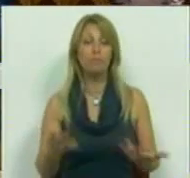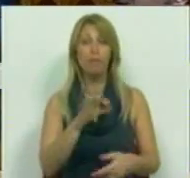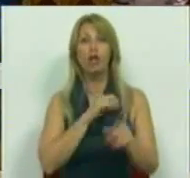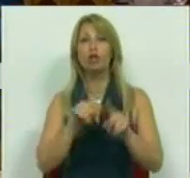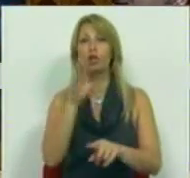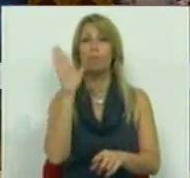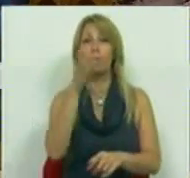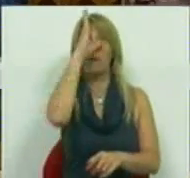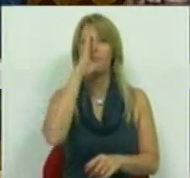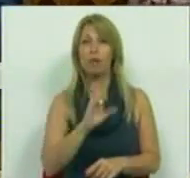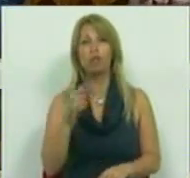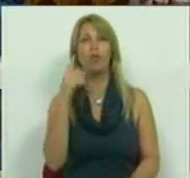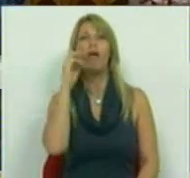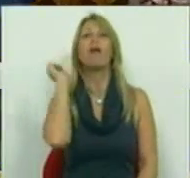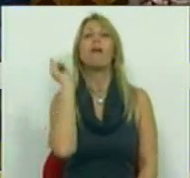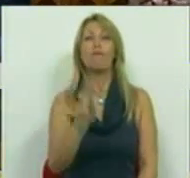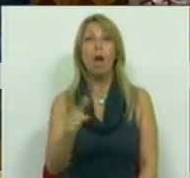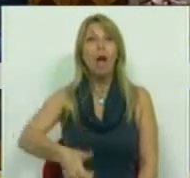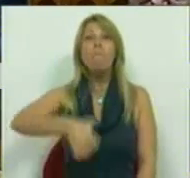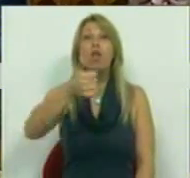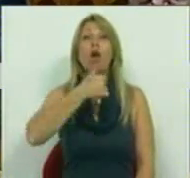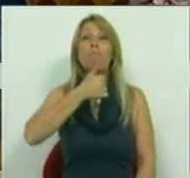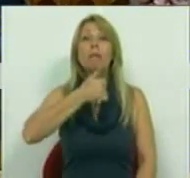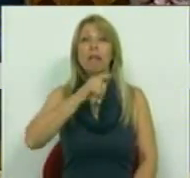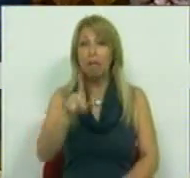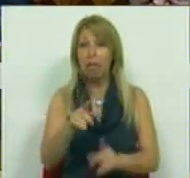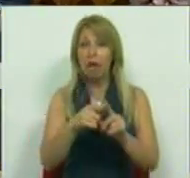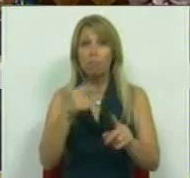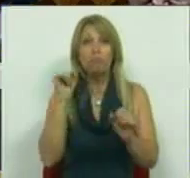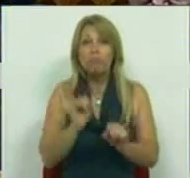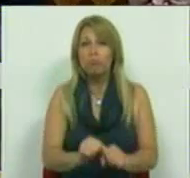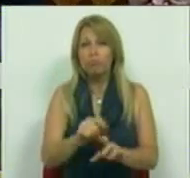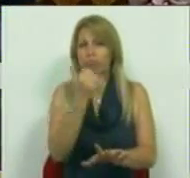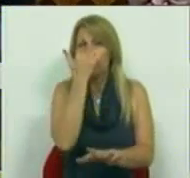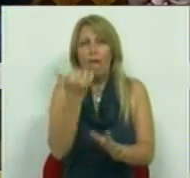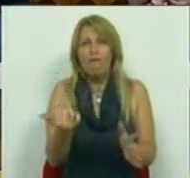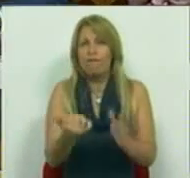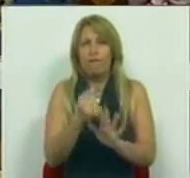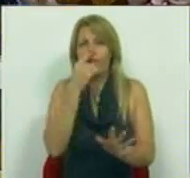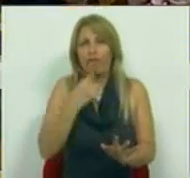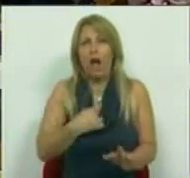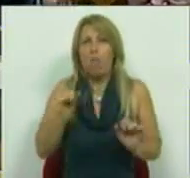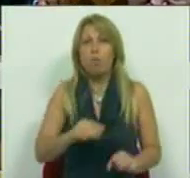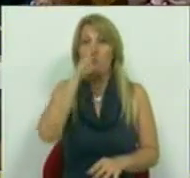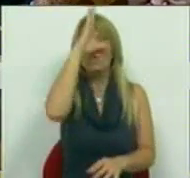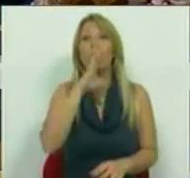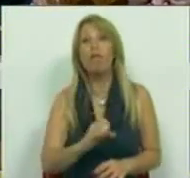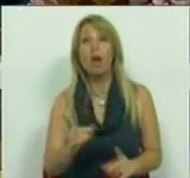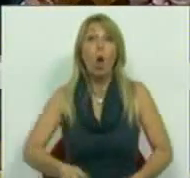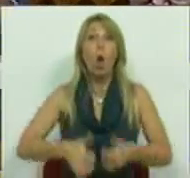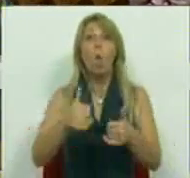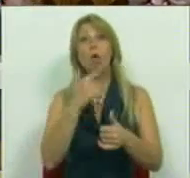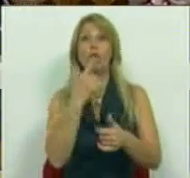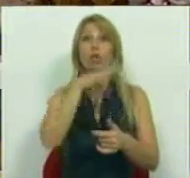nós vemos a melhor medida do fracasso deste Governo. É o que o Governo diz sobre o que vai acontecer se tiver sucesso.